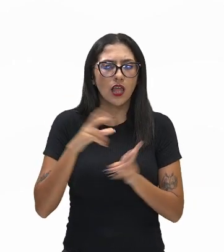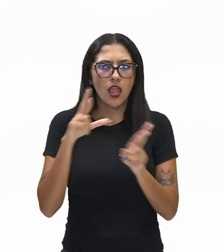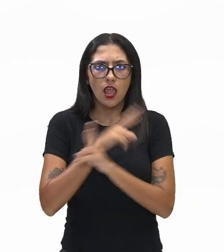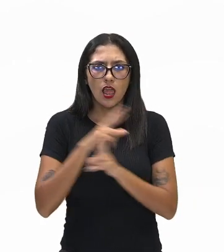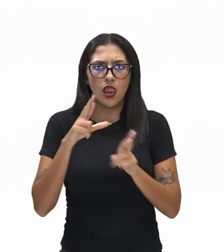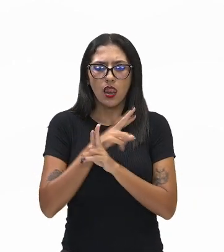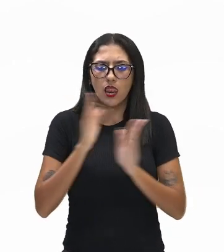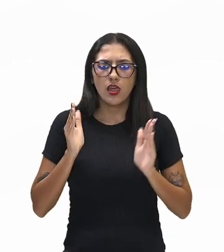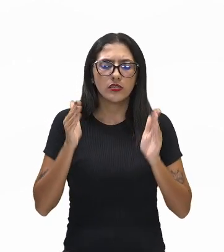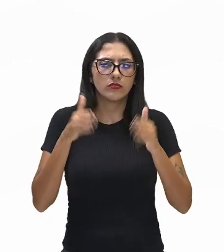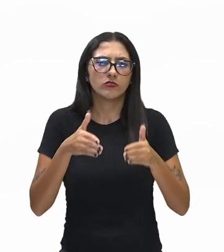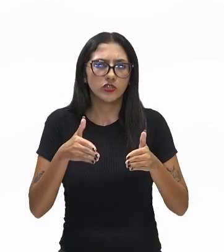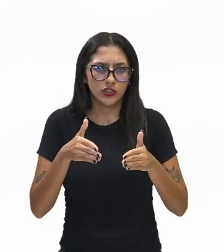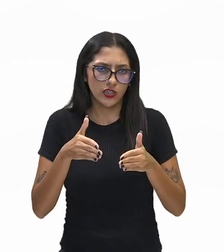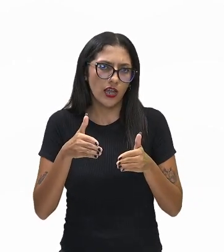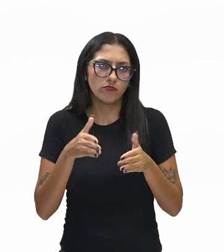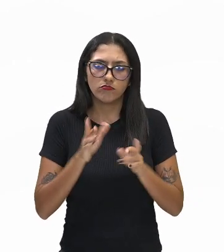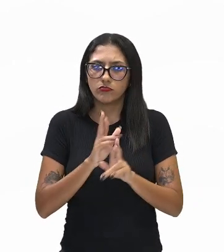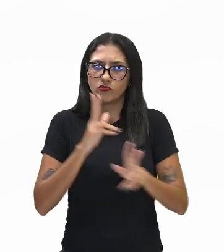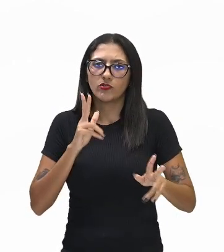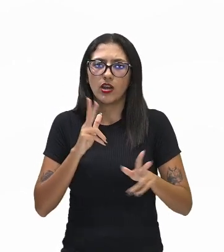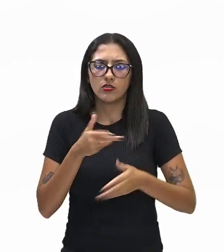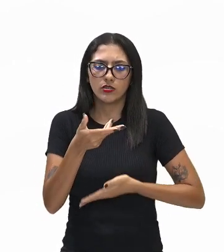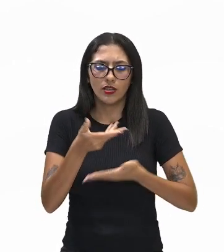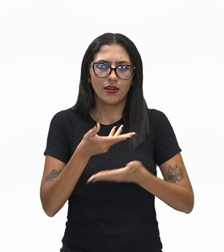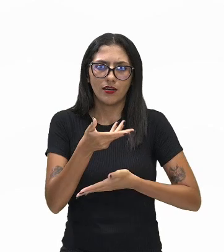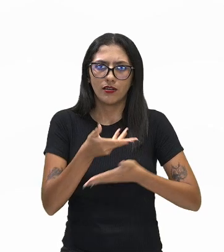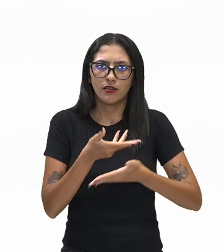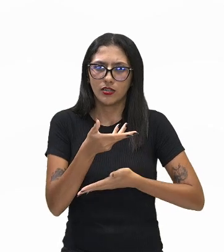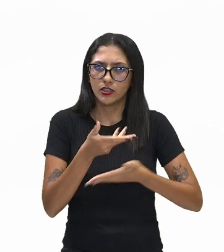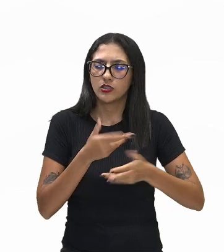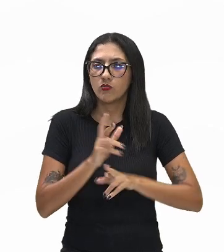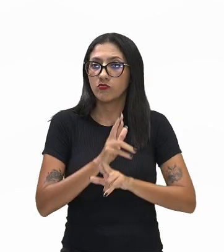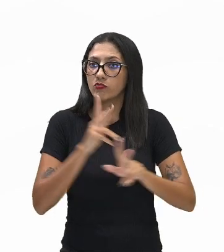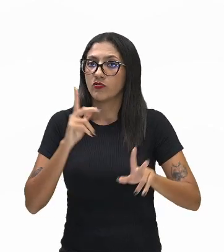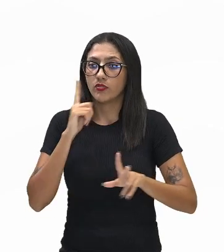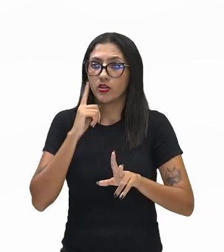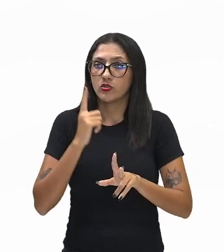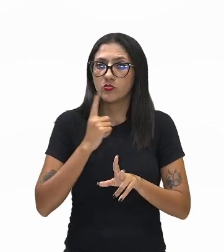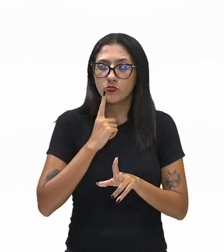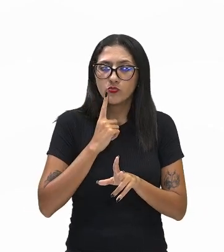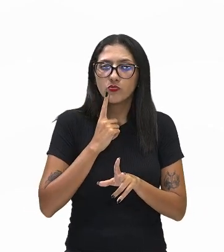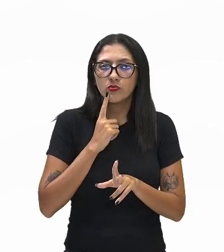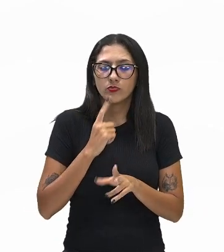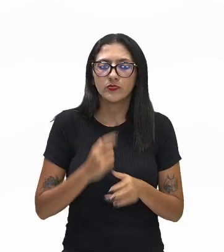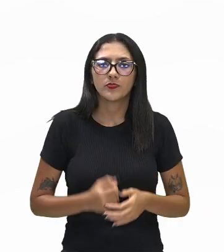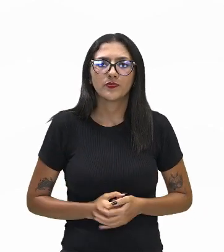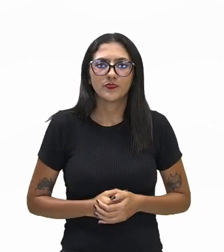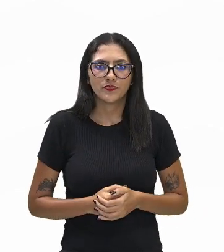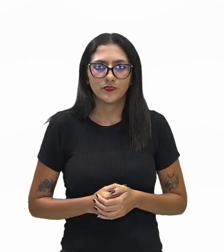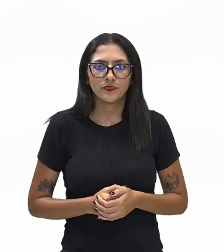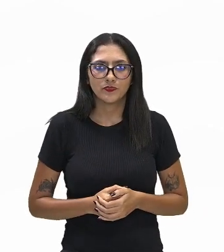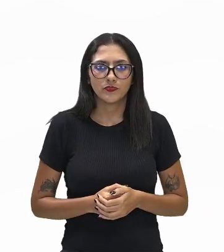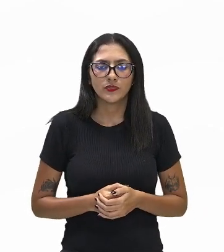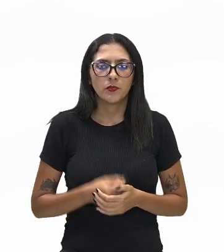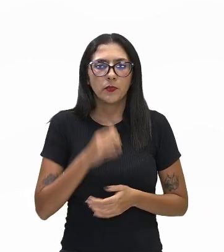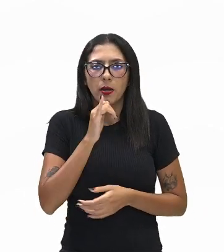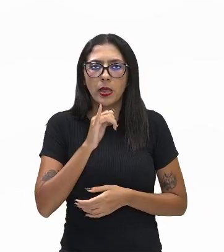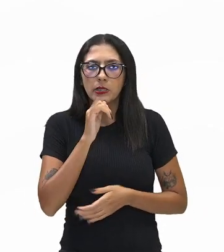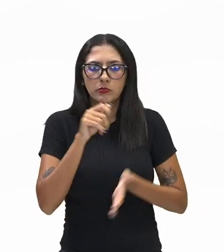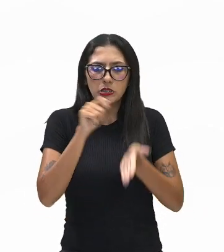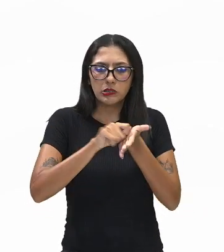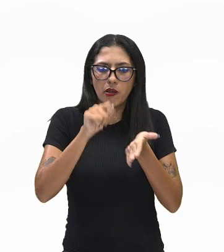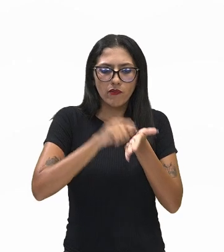essa situação de interação. Então, é diferente, né? Quando eu vou escrever, demora a